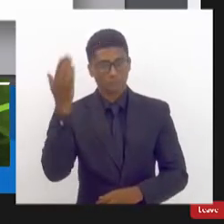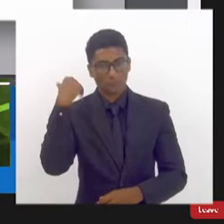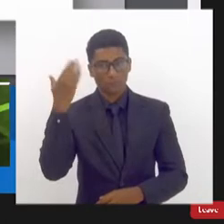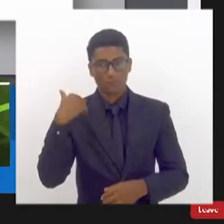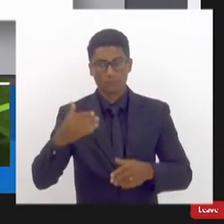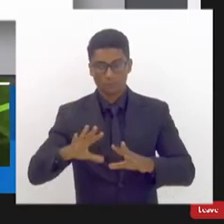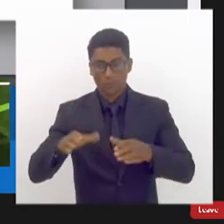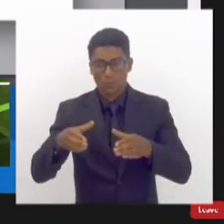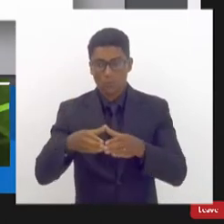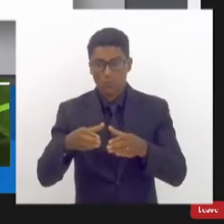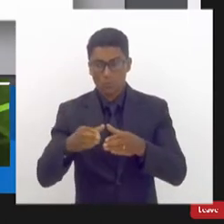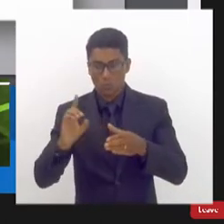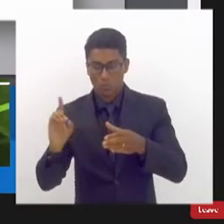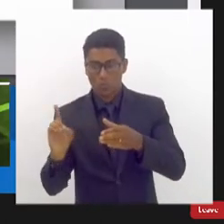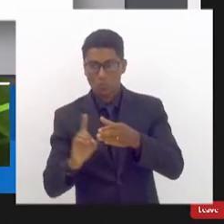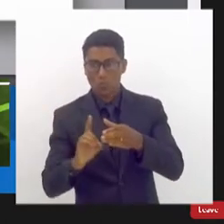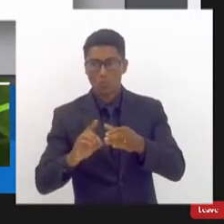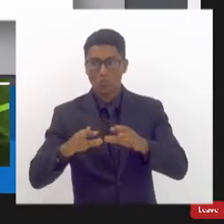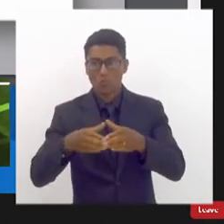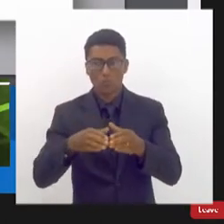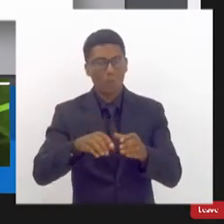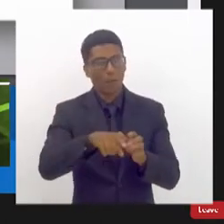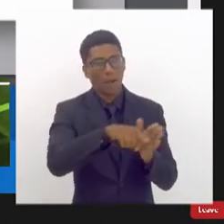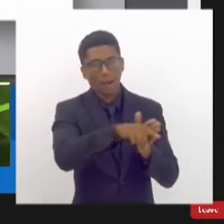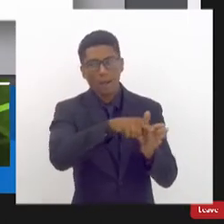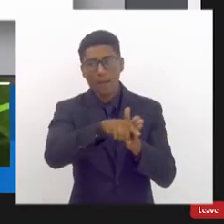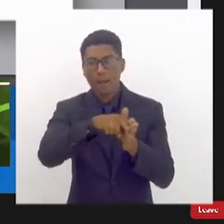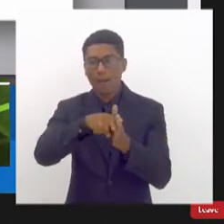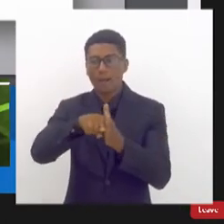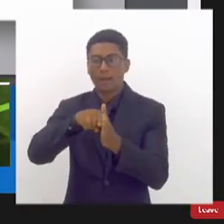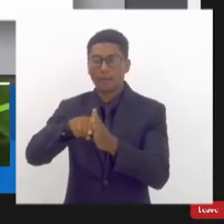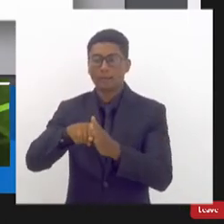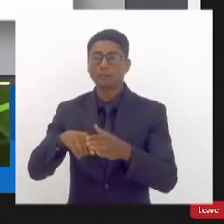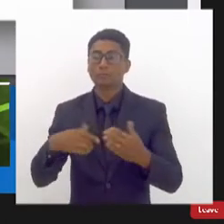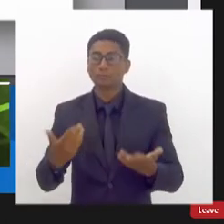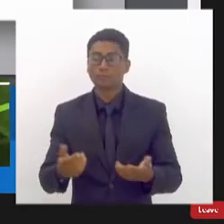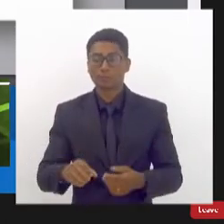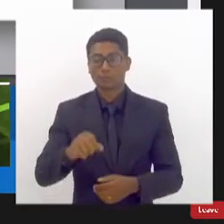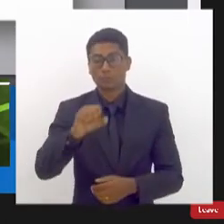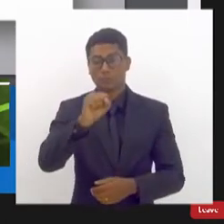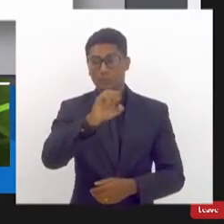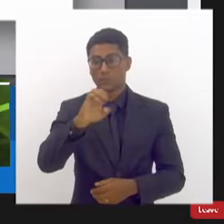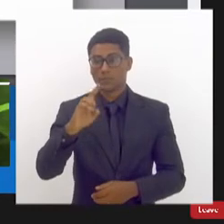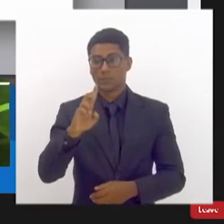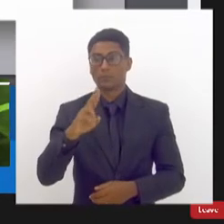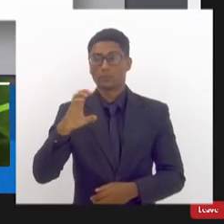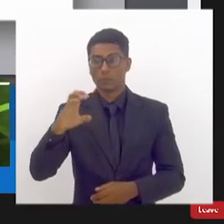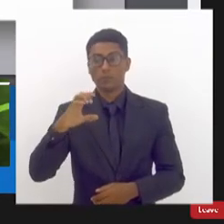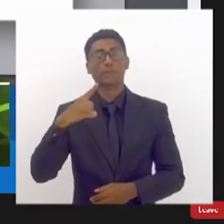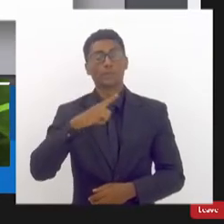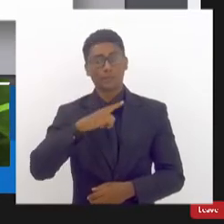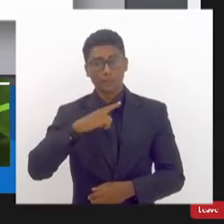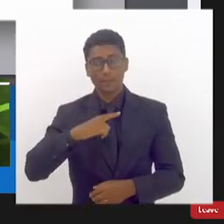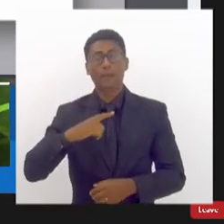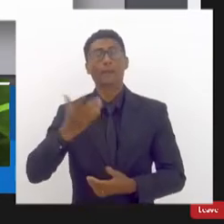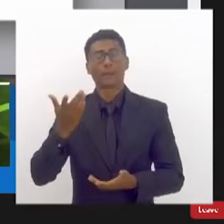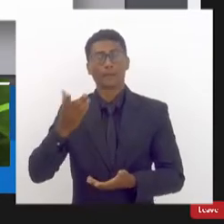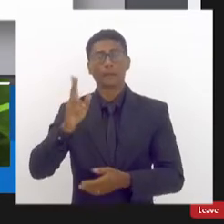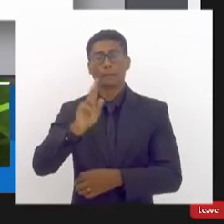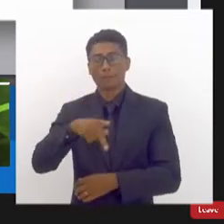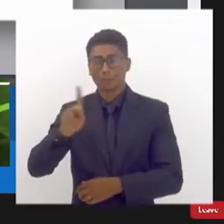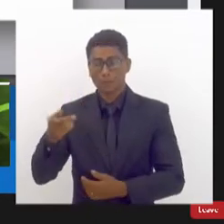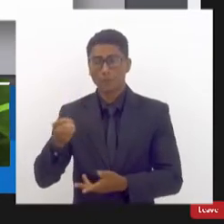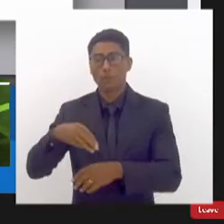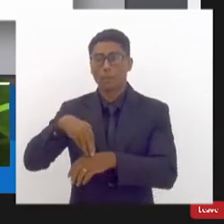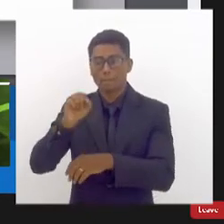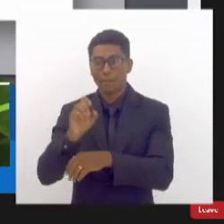fazia análise do adicional de qualificação, e a SEDUC tem um número gigantesco de professores, mestres e doutores. Se